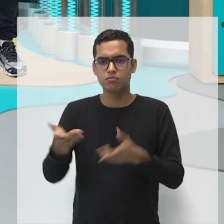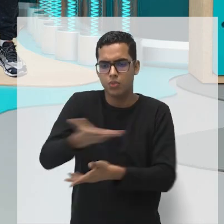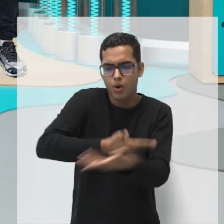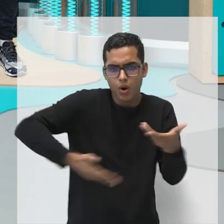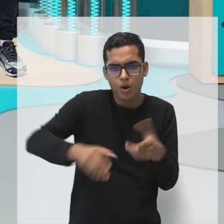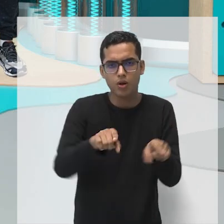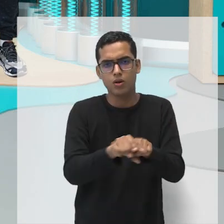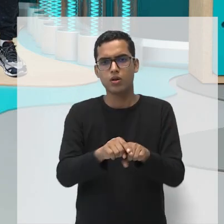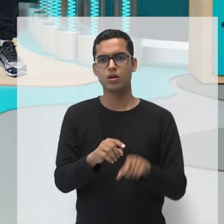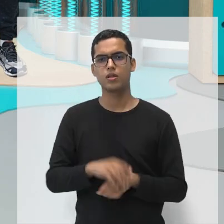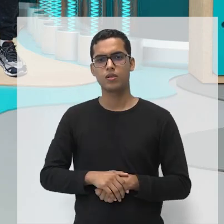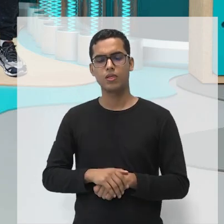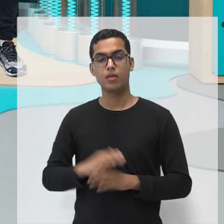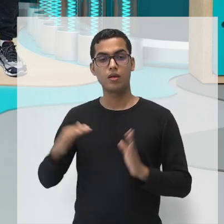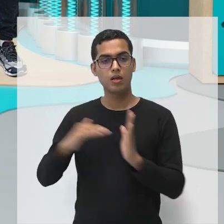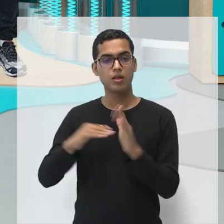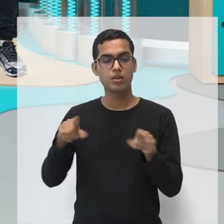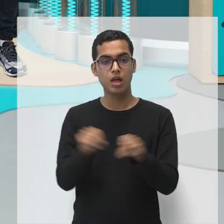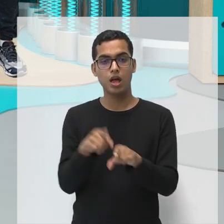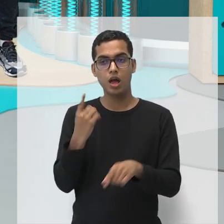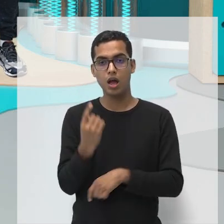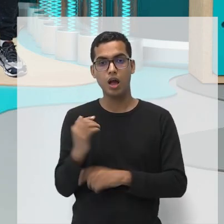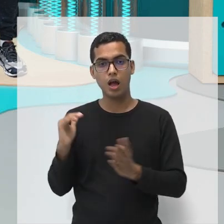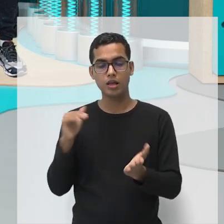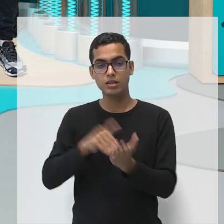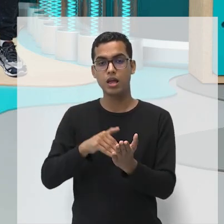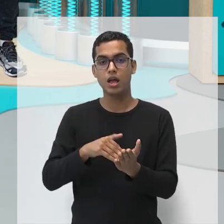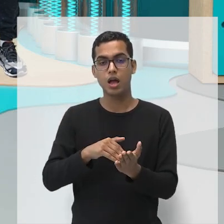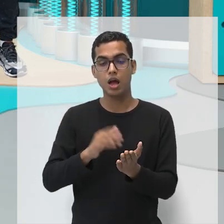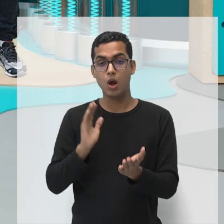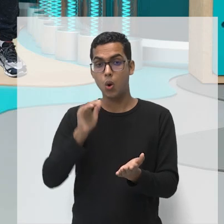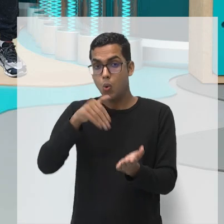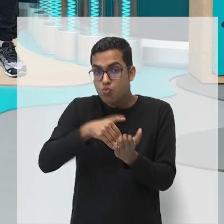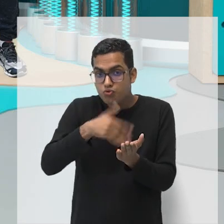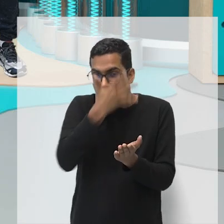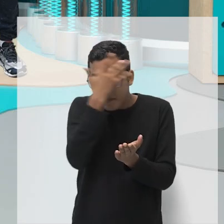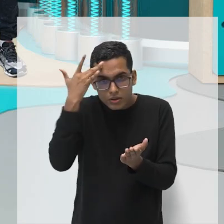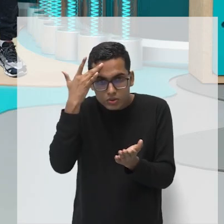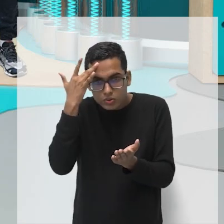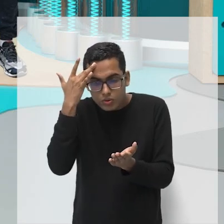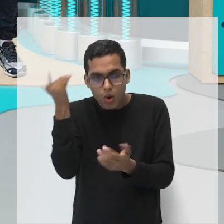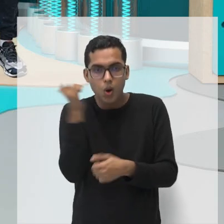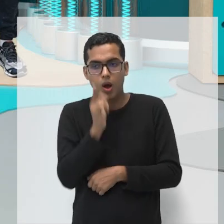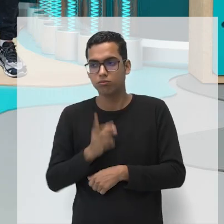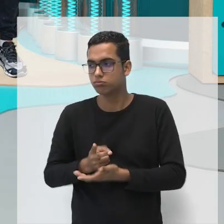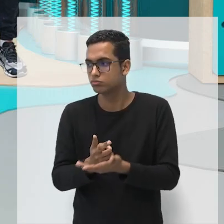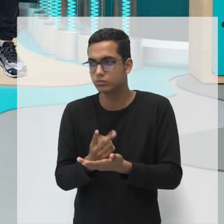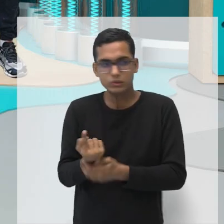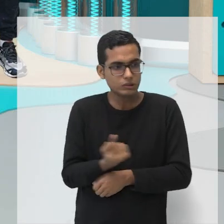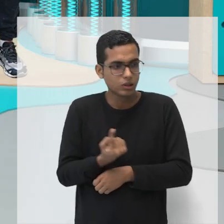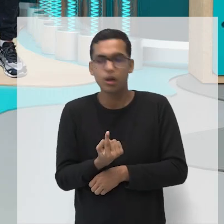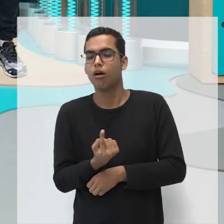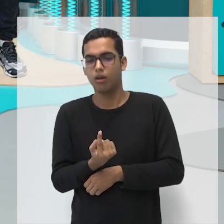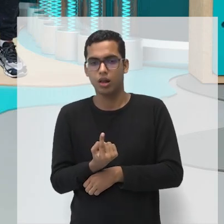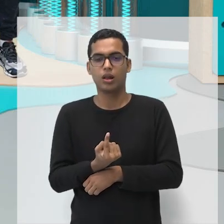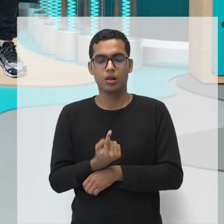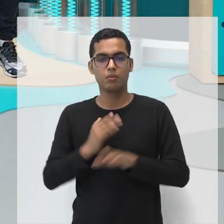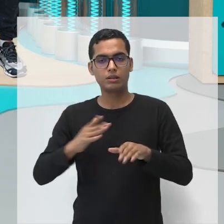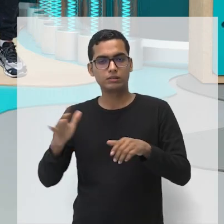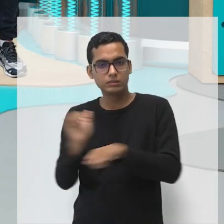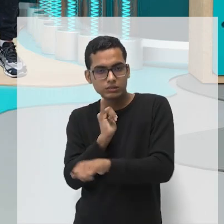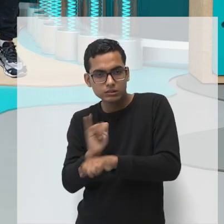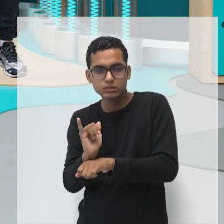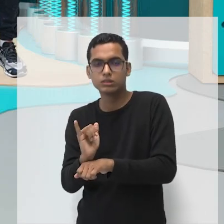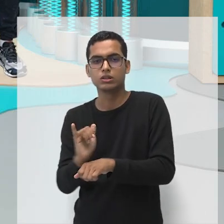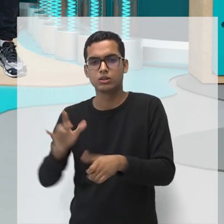Acredito que até não sobrar mais um, né? Era quase que um mata-mata. O paintball é, sobretudo, um jogo de estratégia